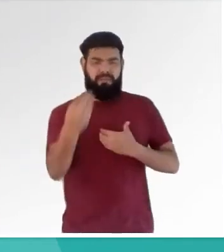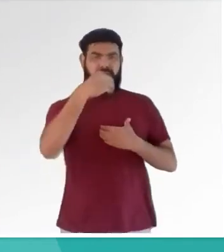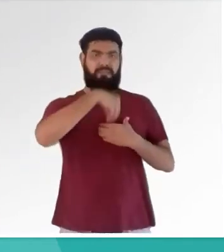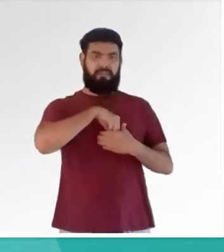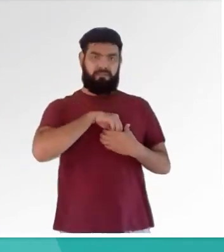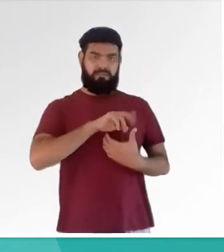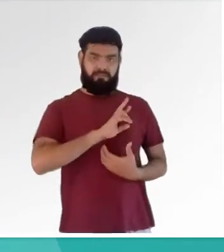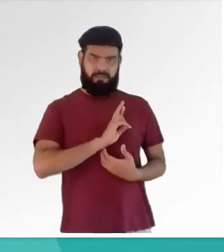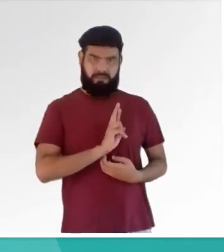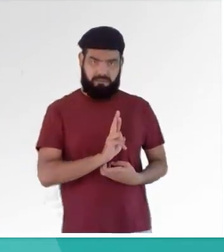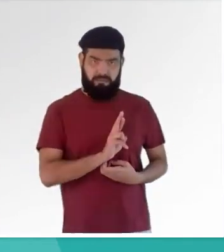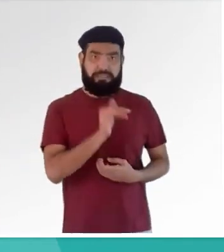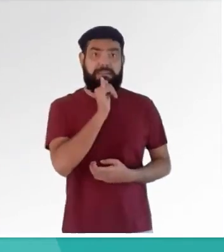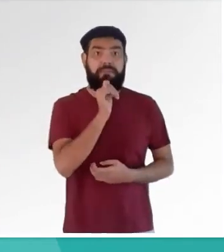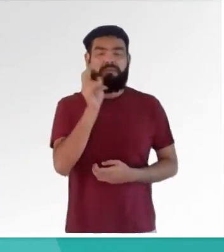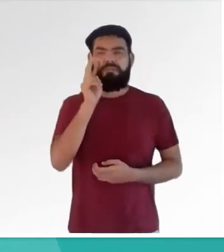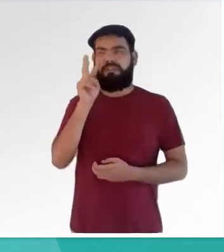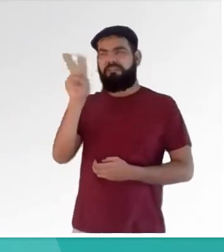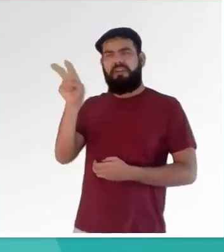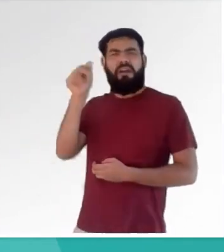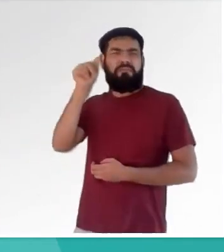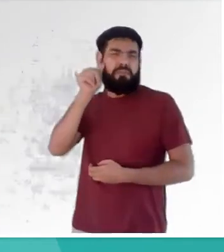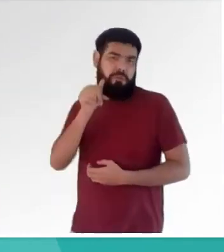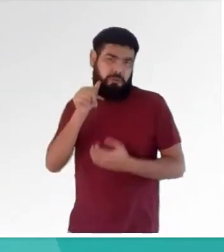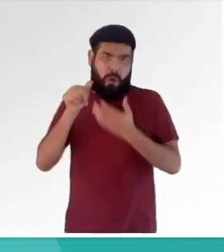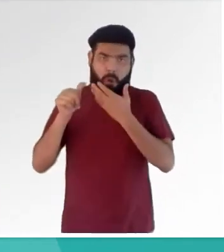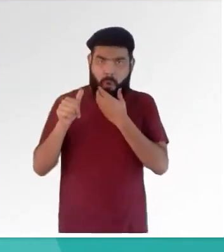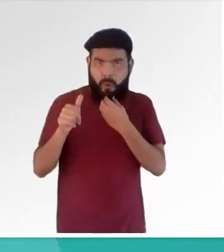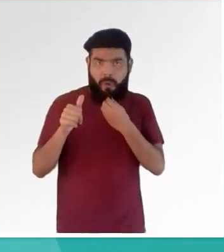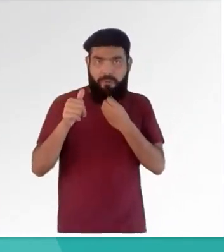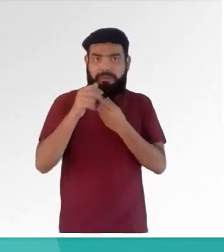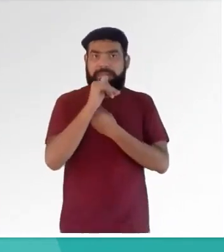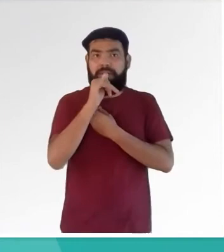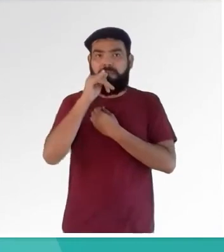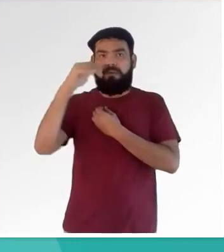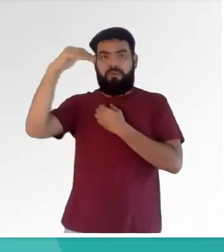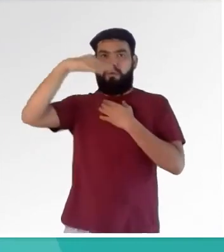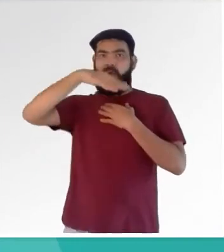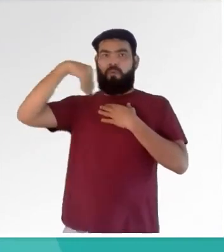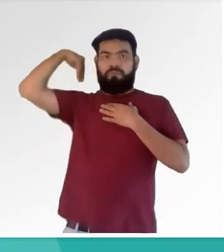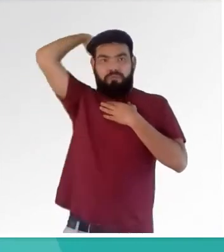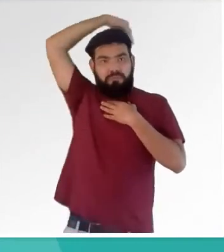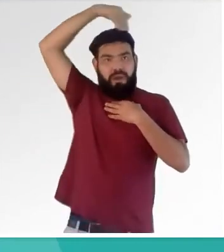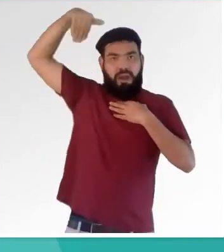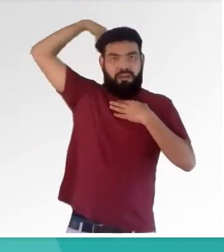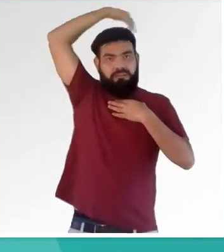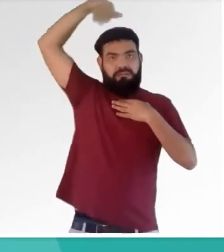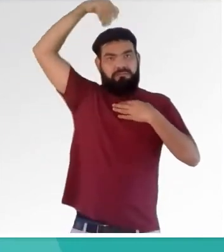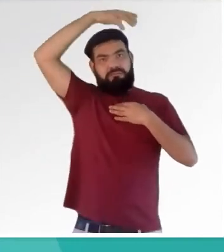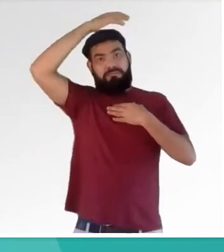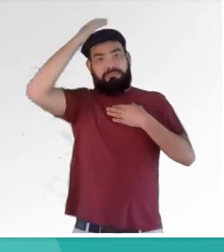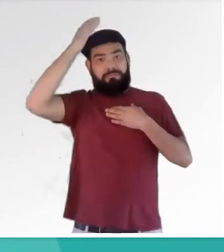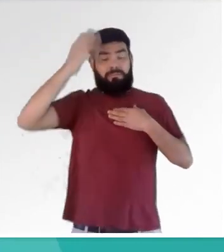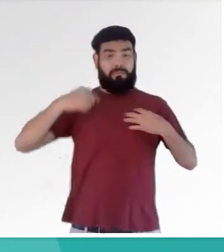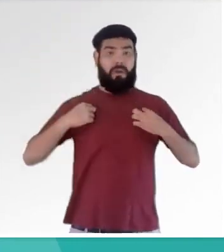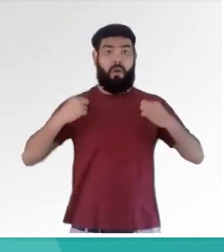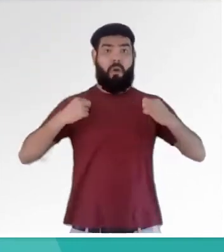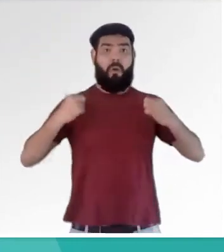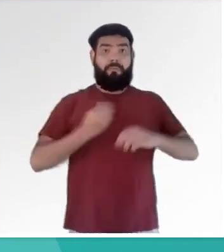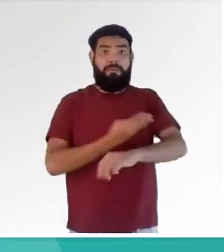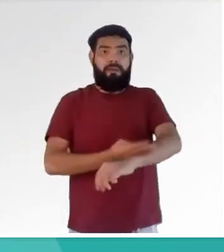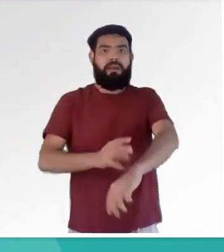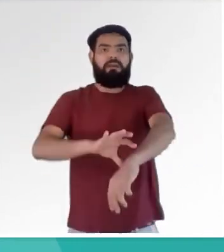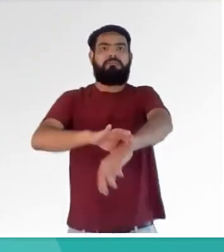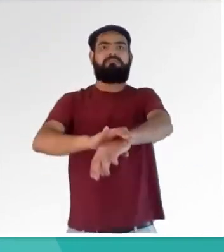uma garota, um garoto, uma pessoa com um turbante na cabeça, com uma roupa branca, pode